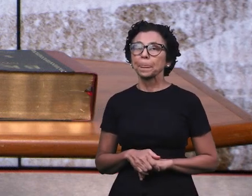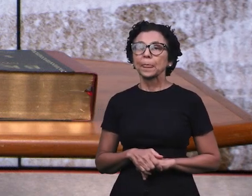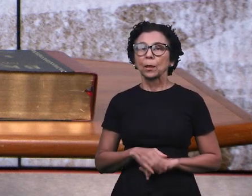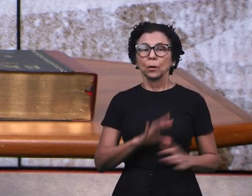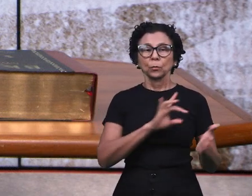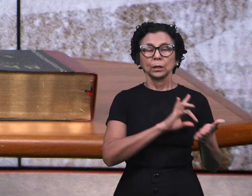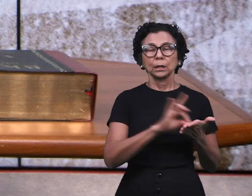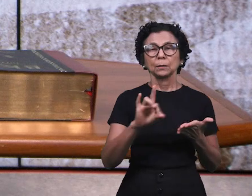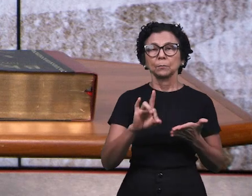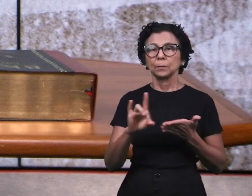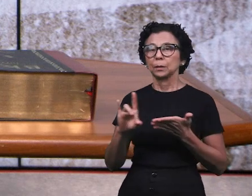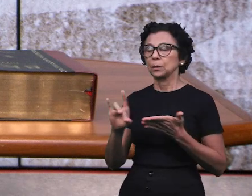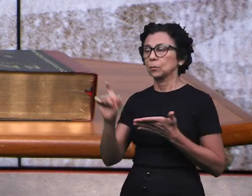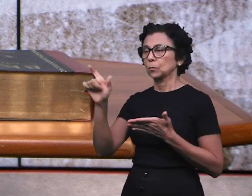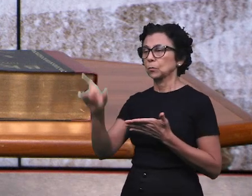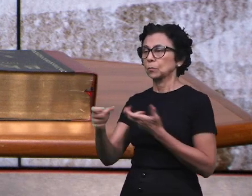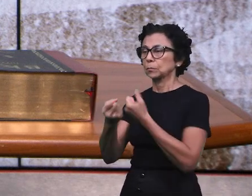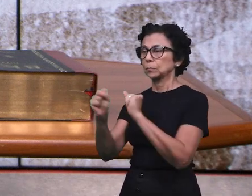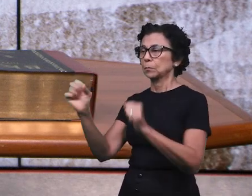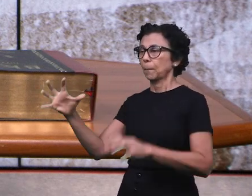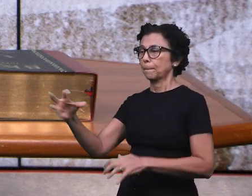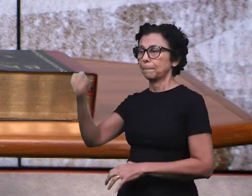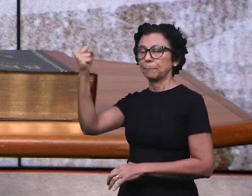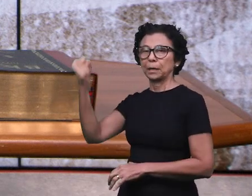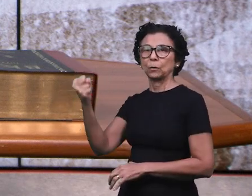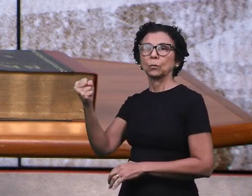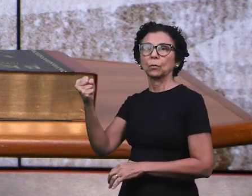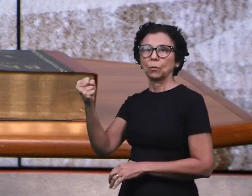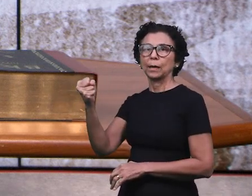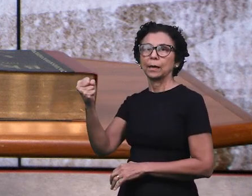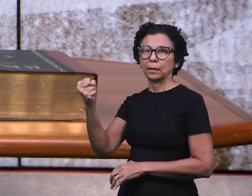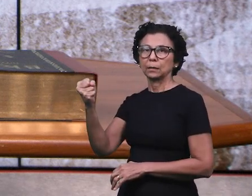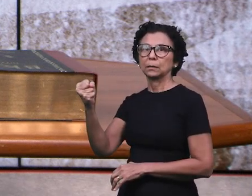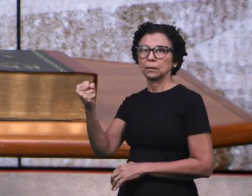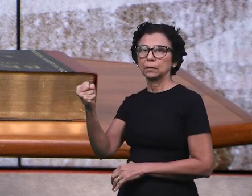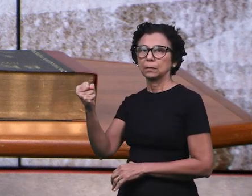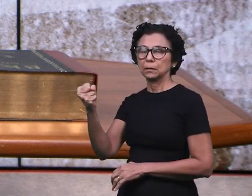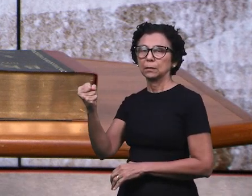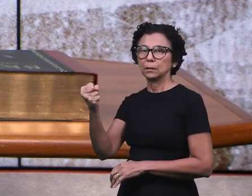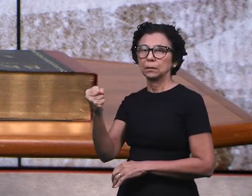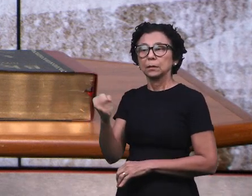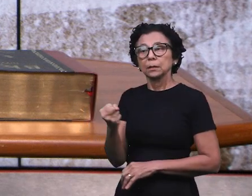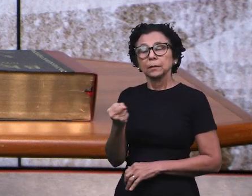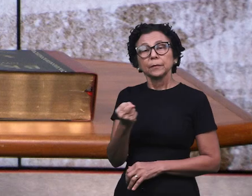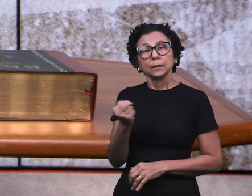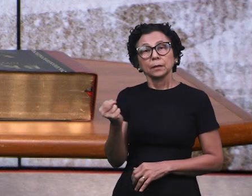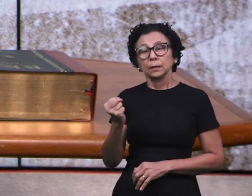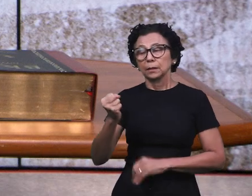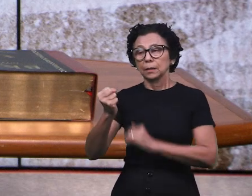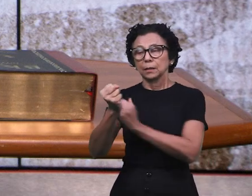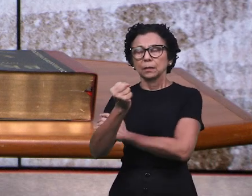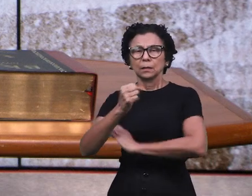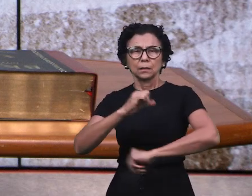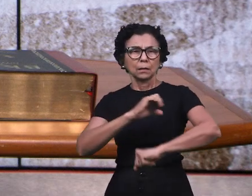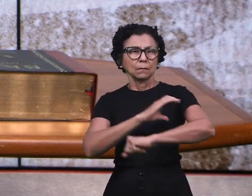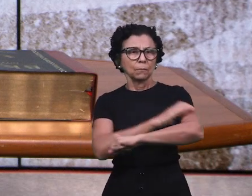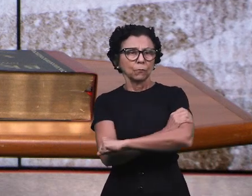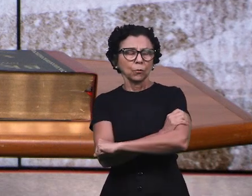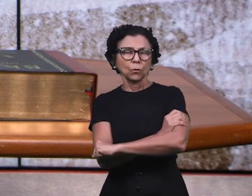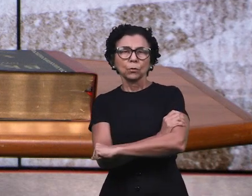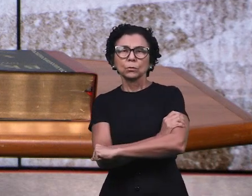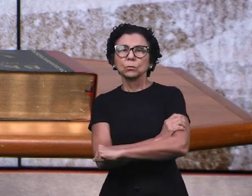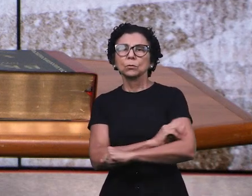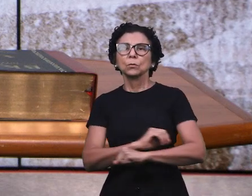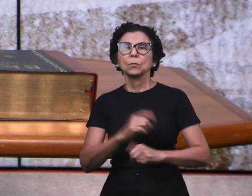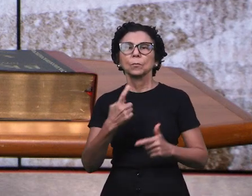capturado, depois o motivo da sua força que estava no seu cabelo, que não podia ser raspado porque ele